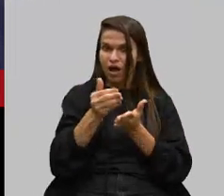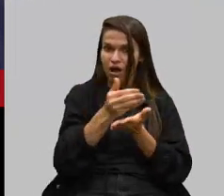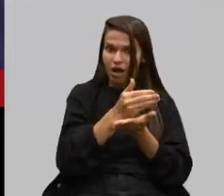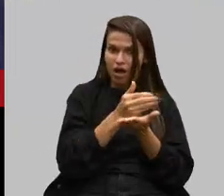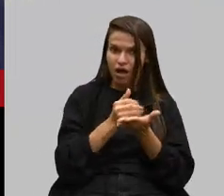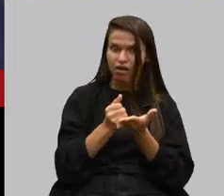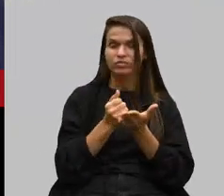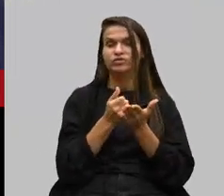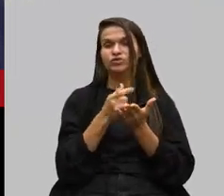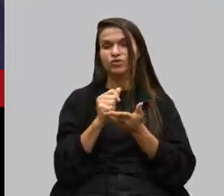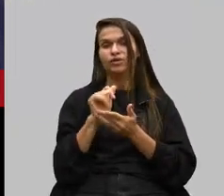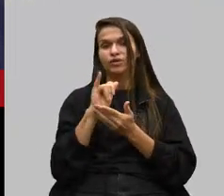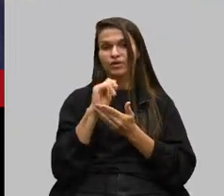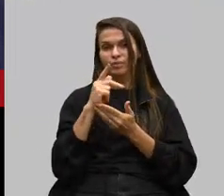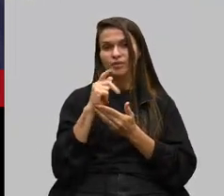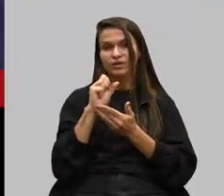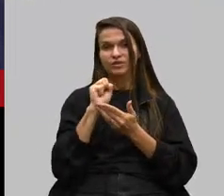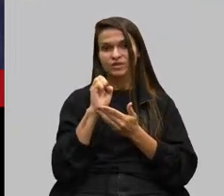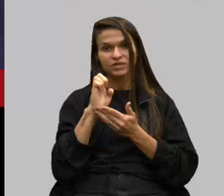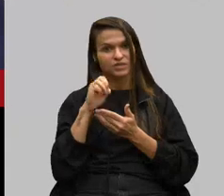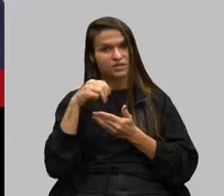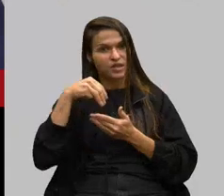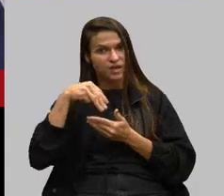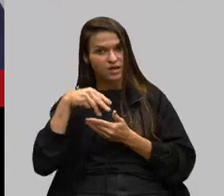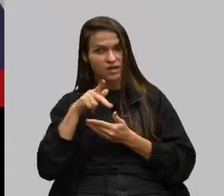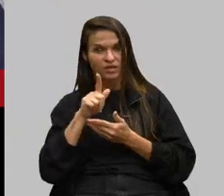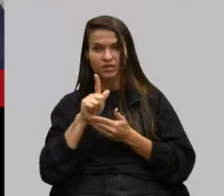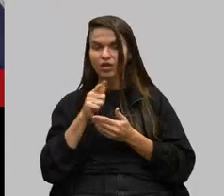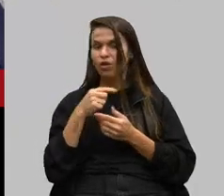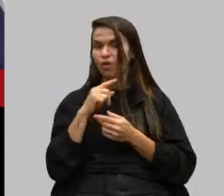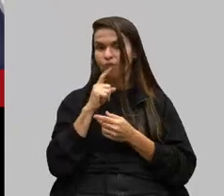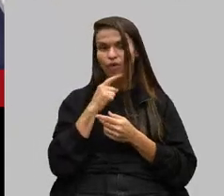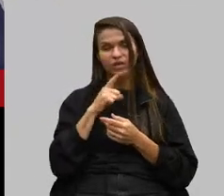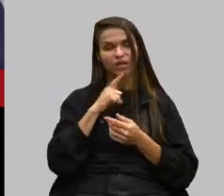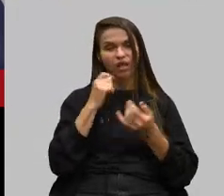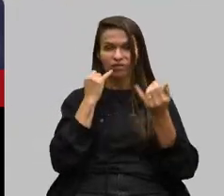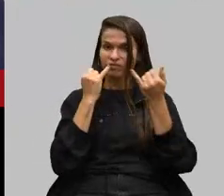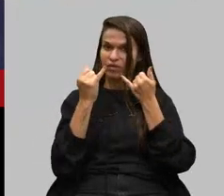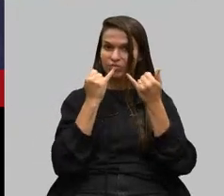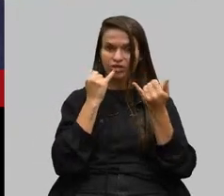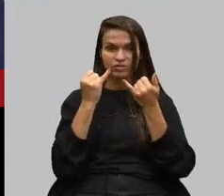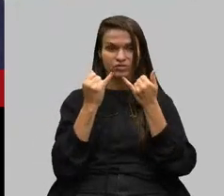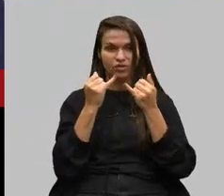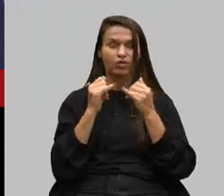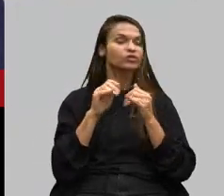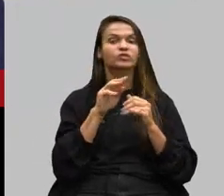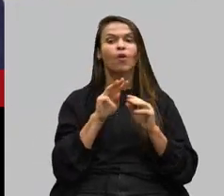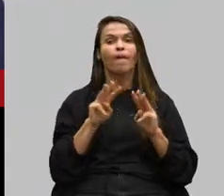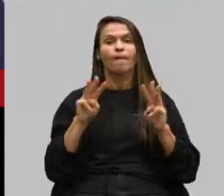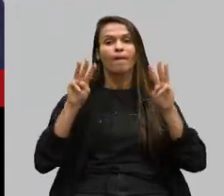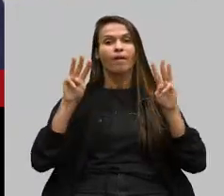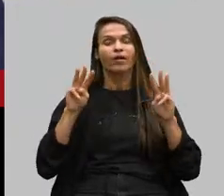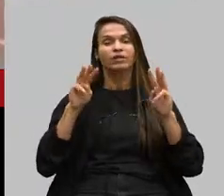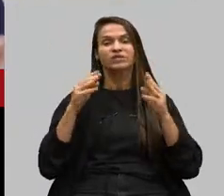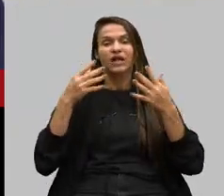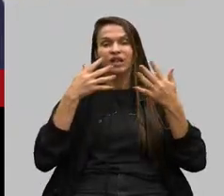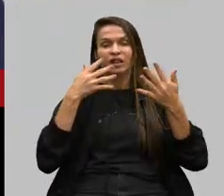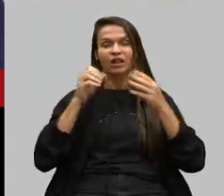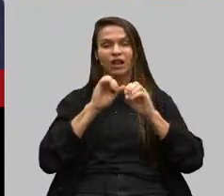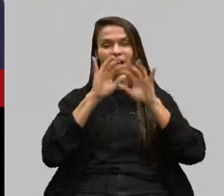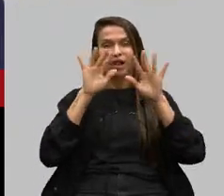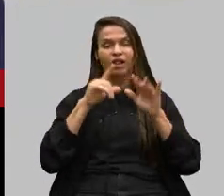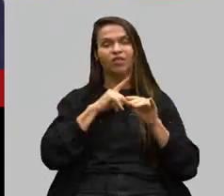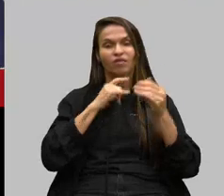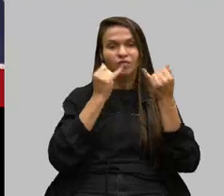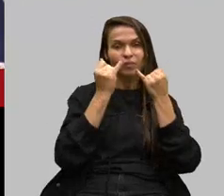necessária porque a gente não consegue ter eh as informações Portal da Transparência tem umas informações o site do